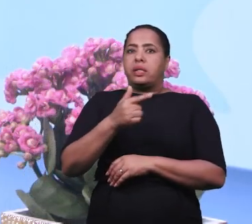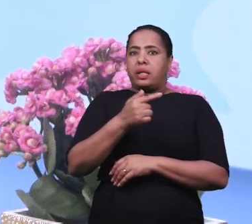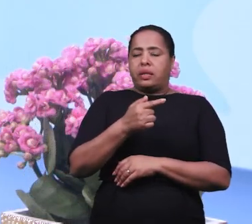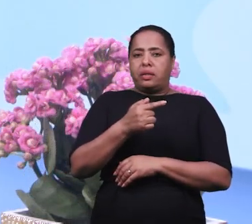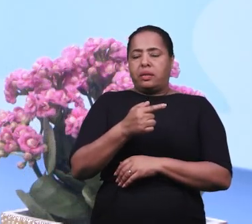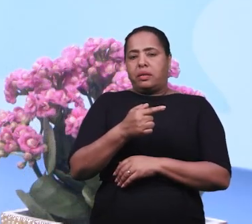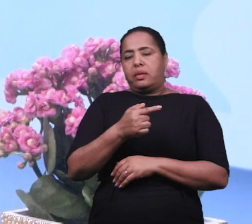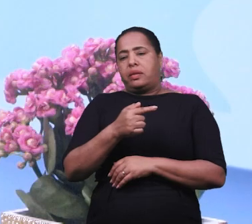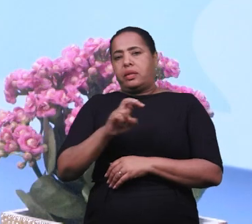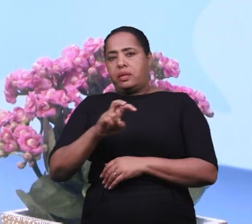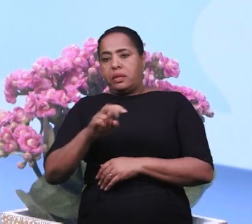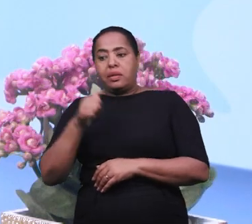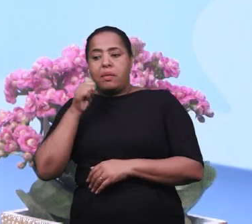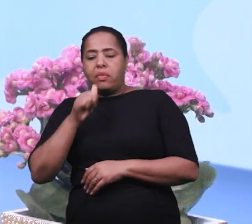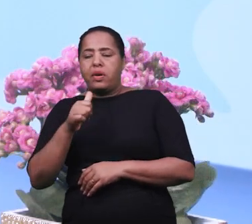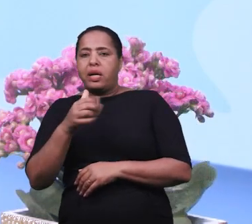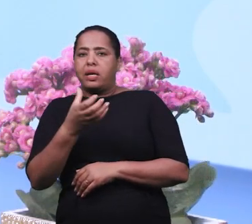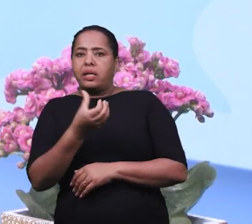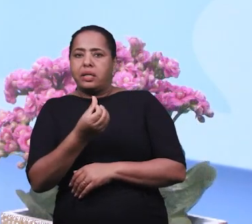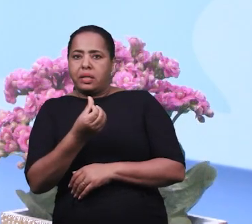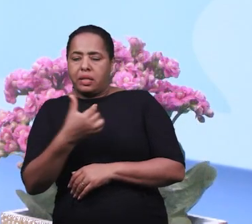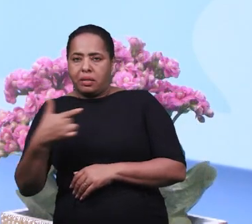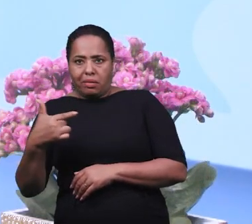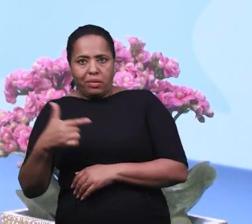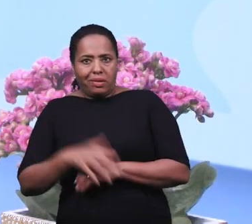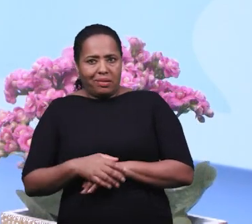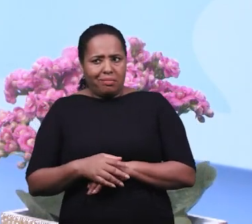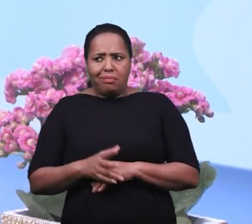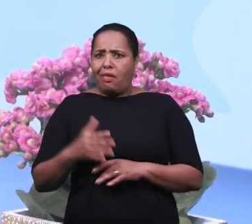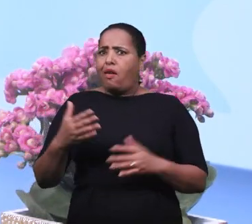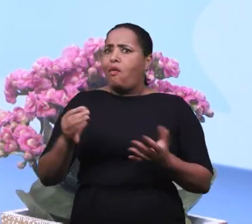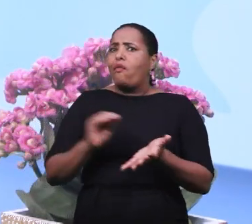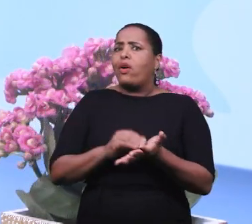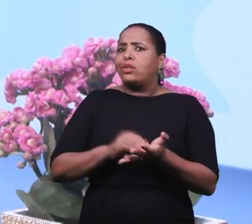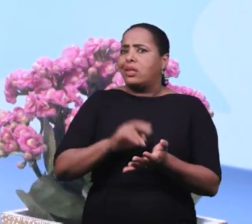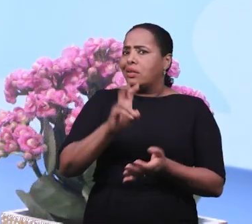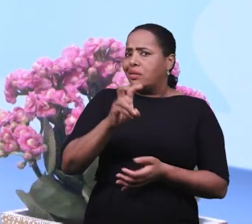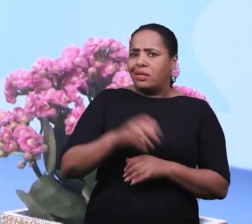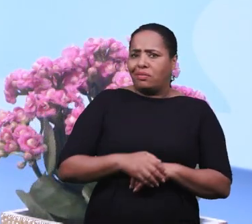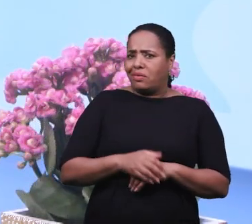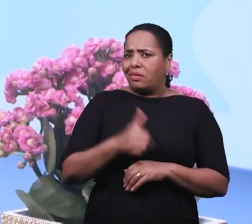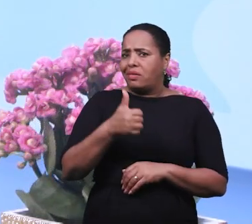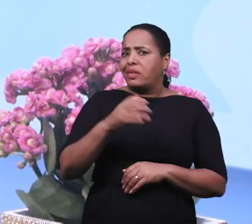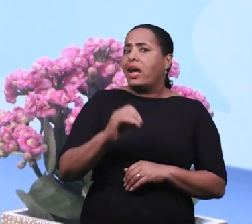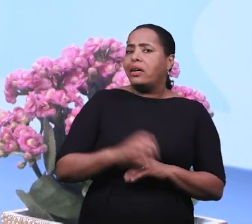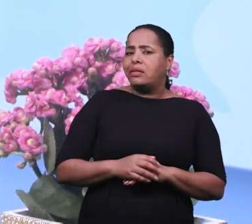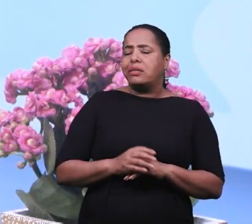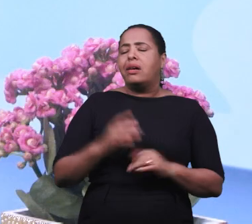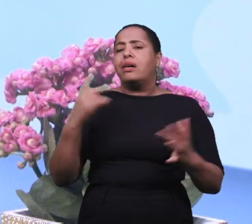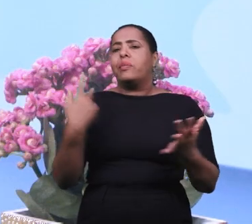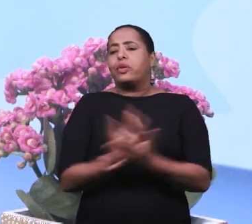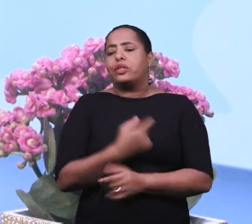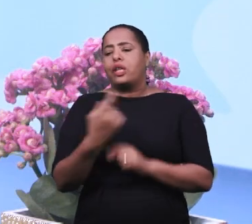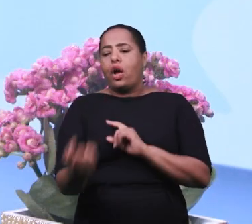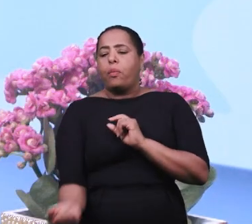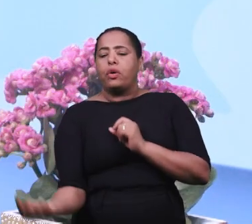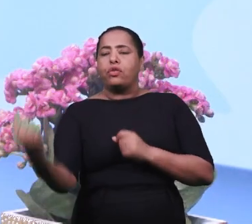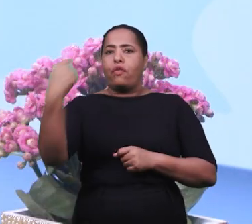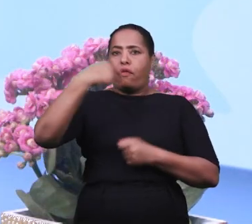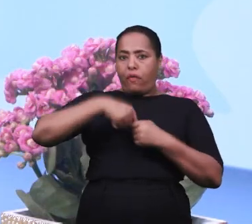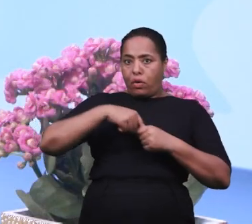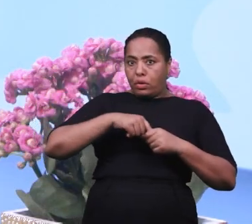imaginar que ainda falta algum tempo, né? Falta 5 anos, 10 anos, que seja. O que ela pode fazer? Ela pode voltar para o mercado de